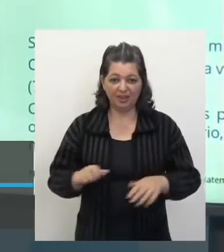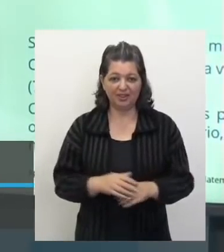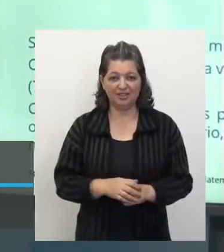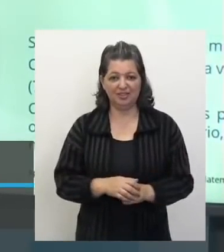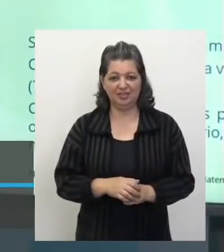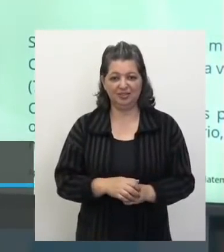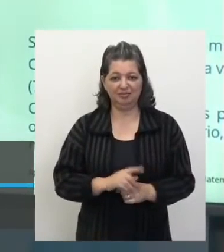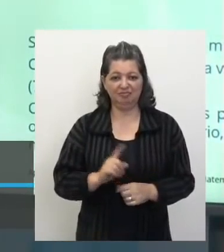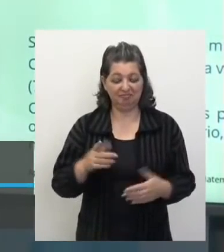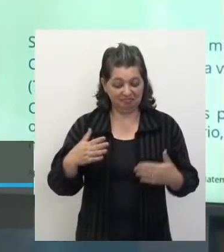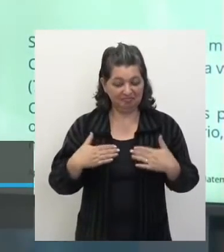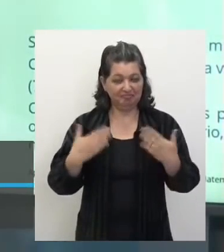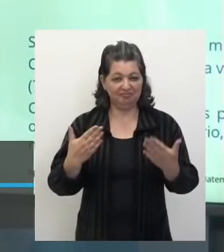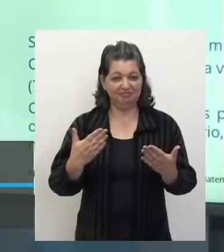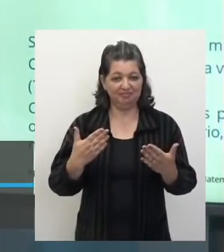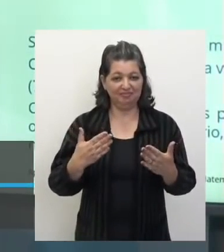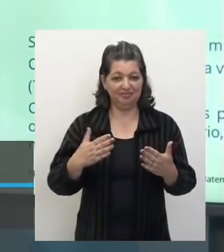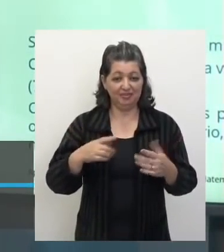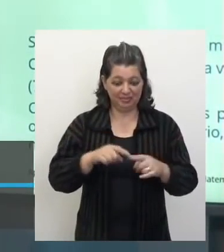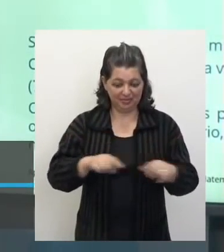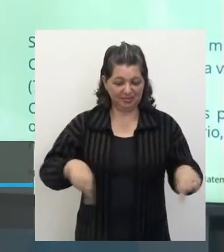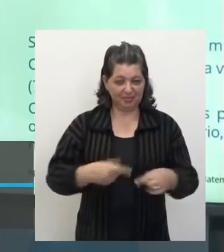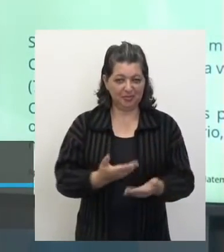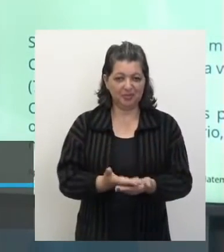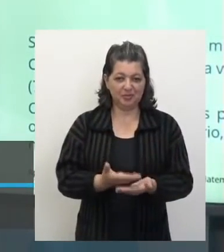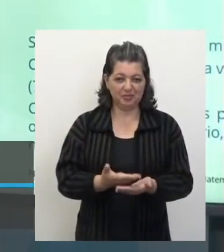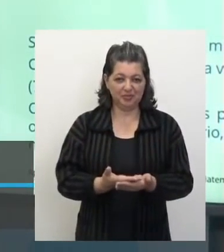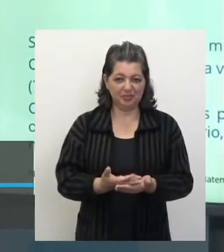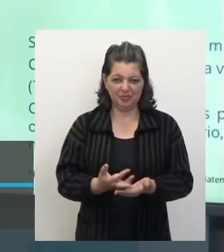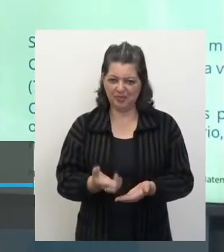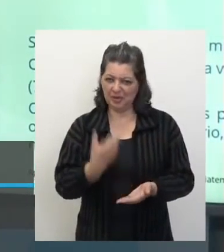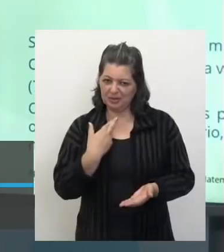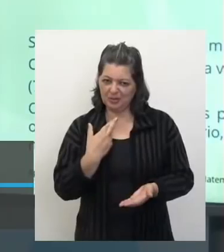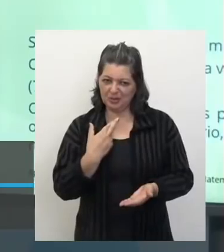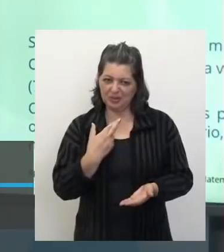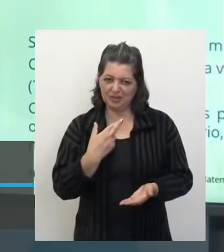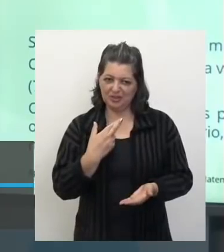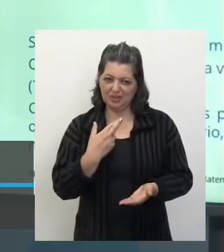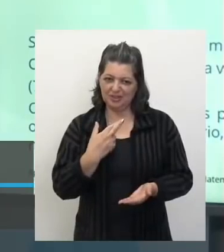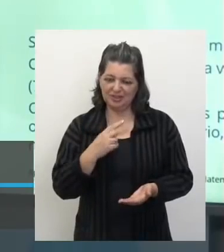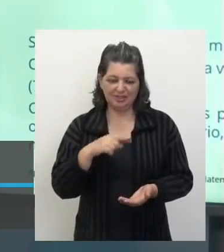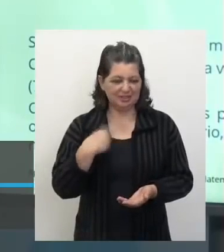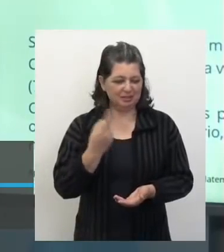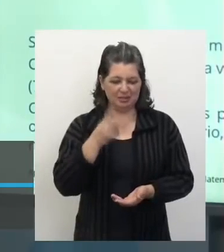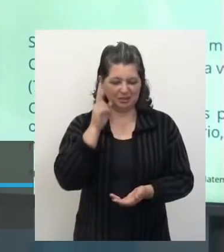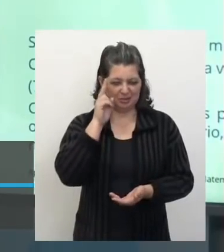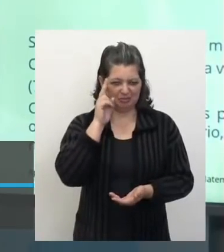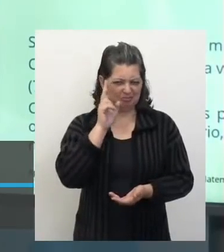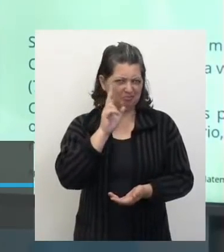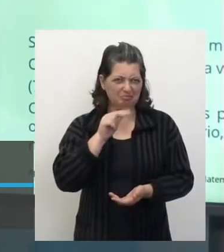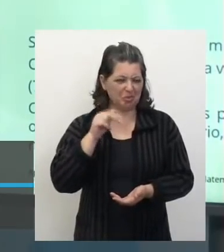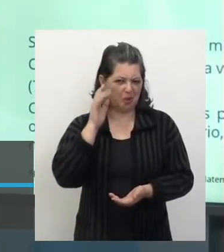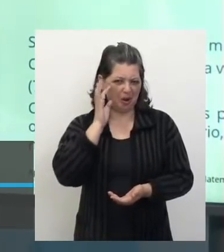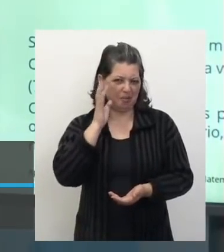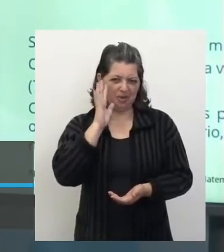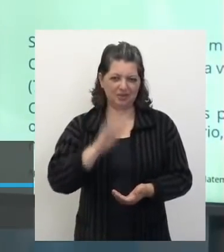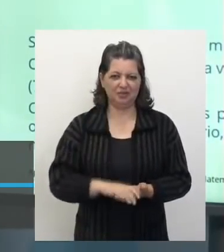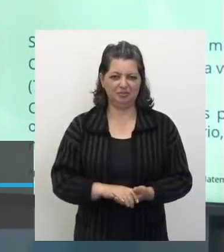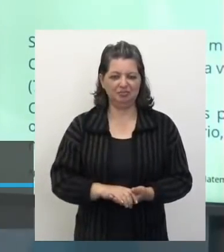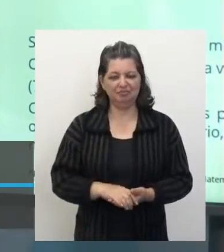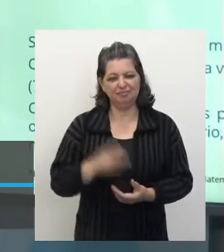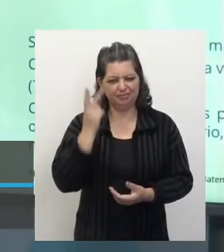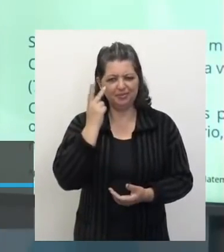língua portuguesa para uma linguagem matemática, tudo bem? Então, é esse o problema, é essa a história. Bom, então o que a gente quer saber,